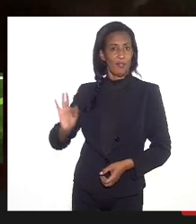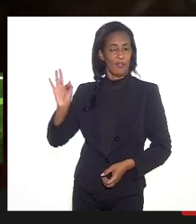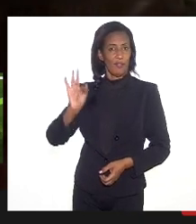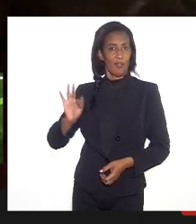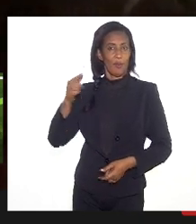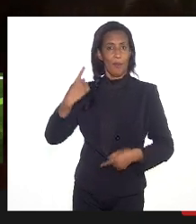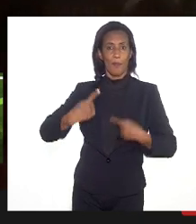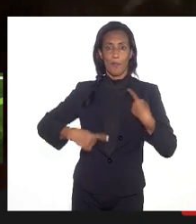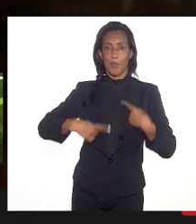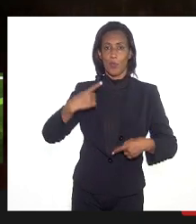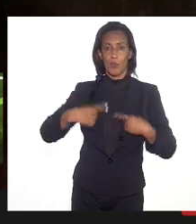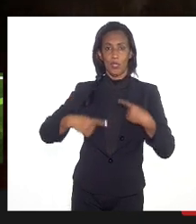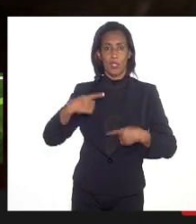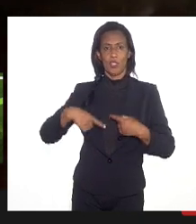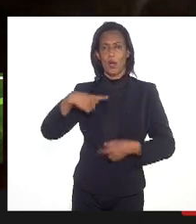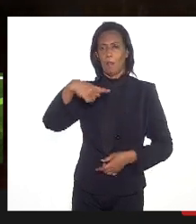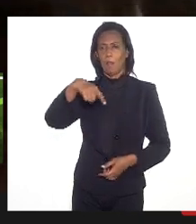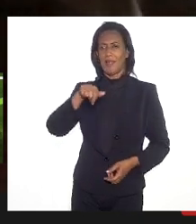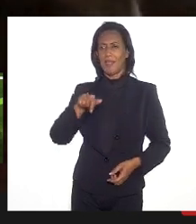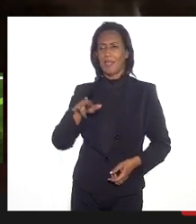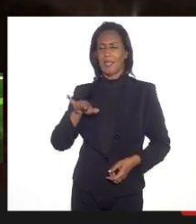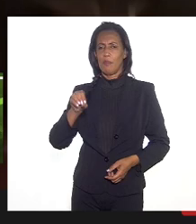a política de patrimônio imaterial.